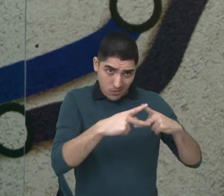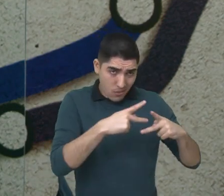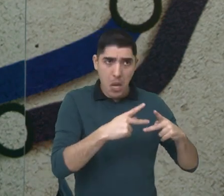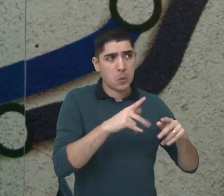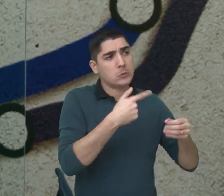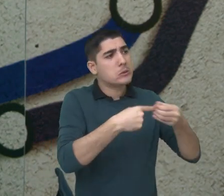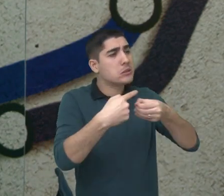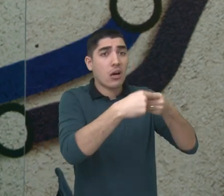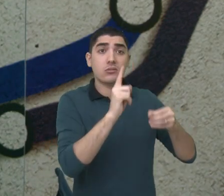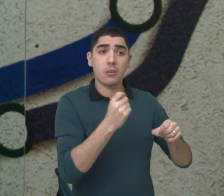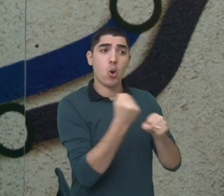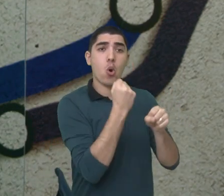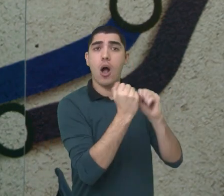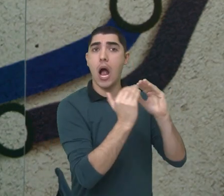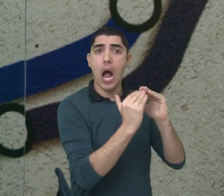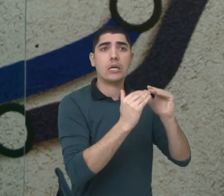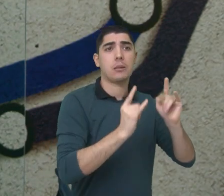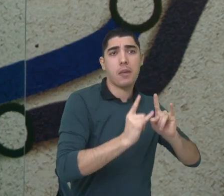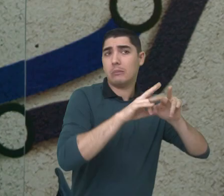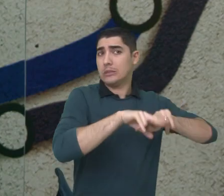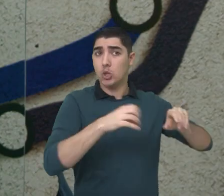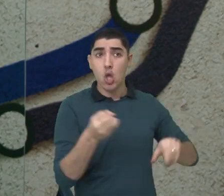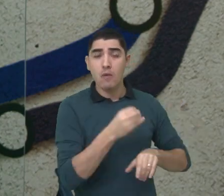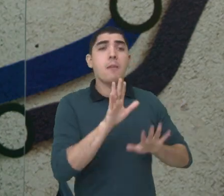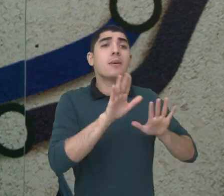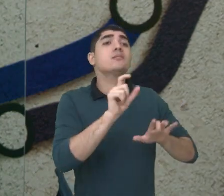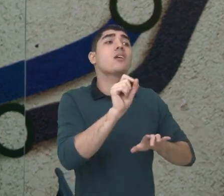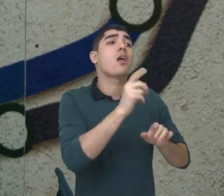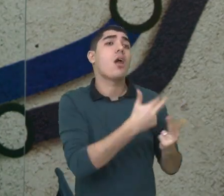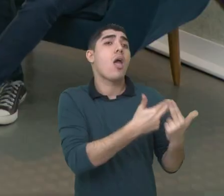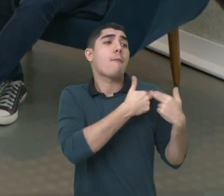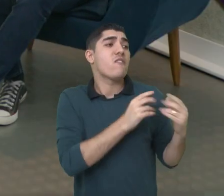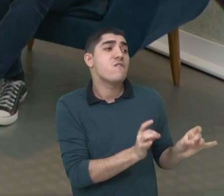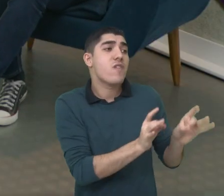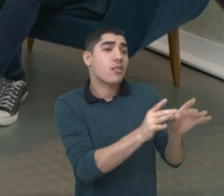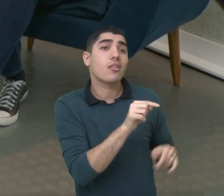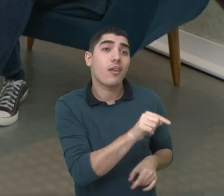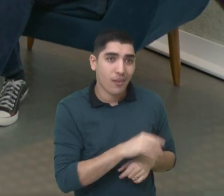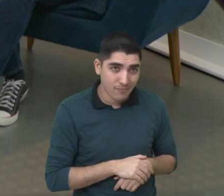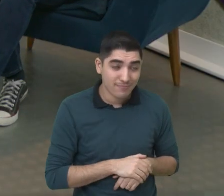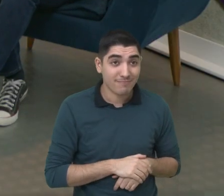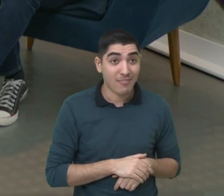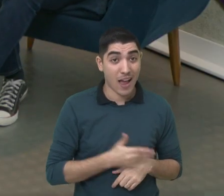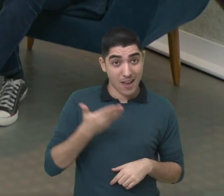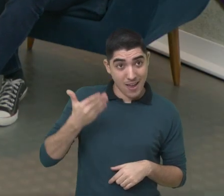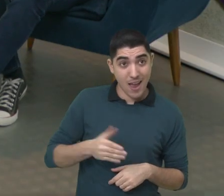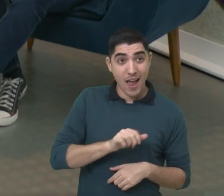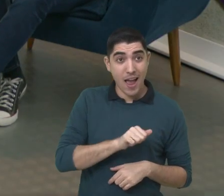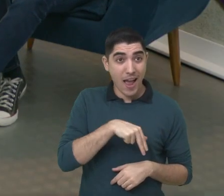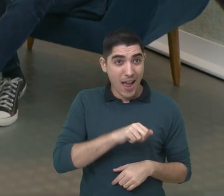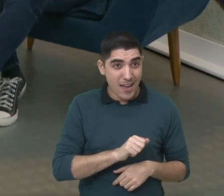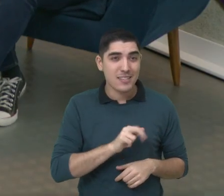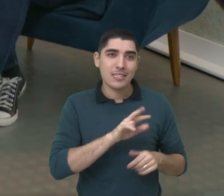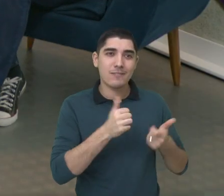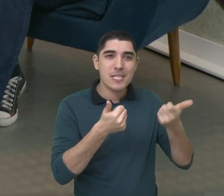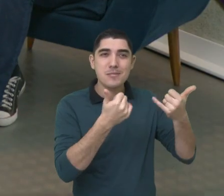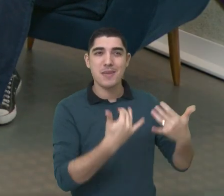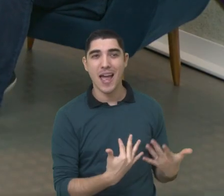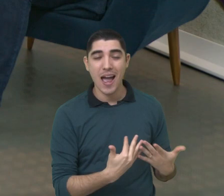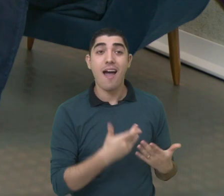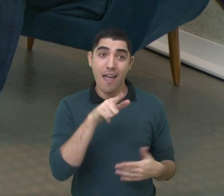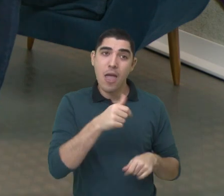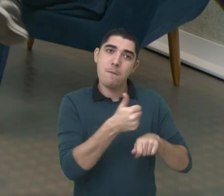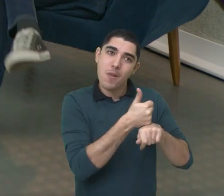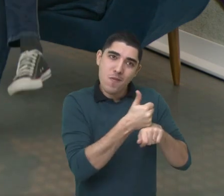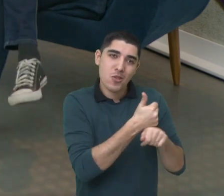E na hora de intermediar as negociações desses imóveis, quem é o responsável? A Annelice conta pra gente. Né, Annelice? É o corretor